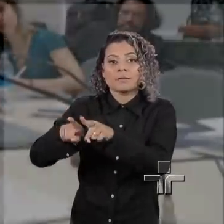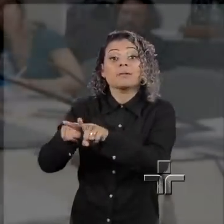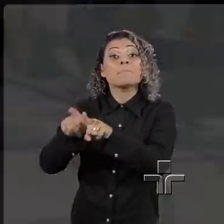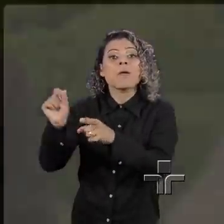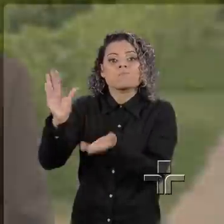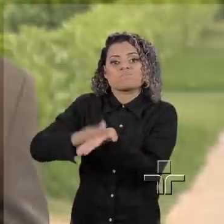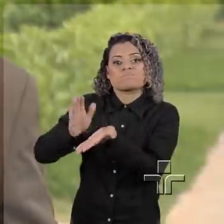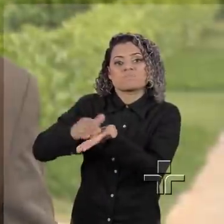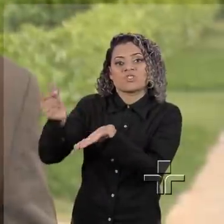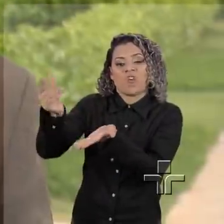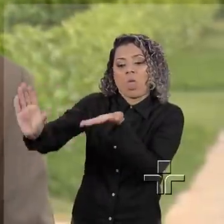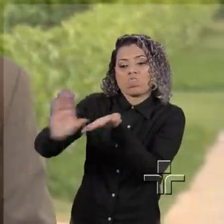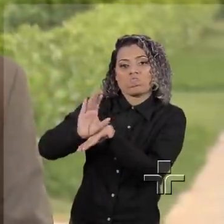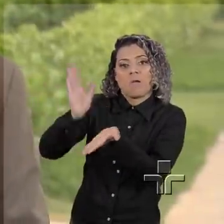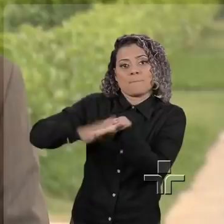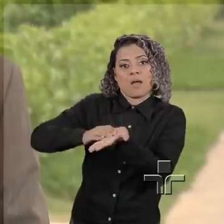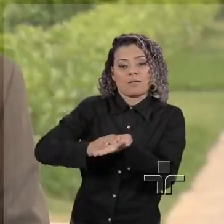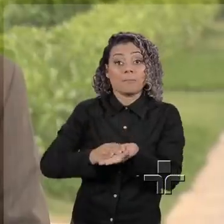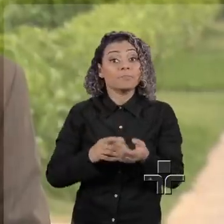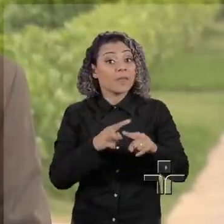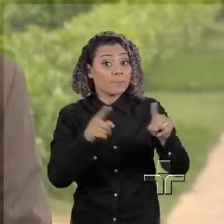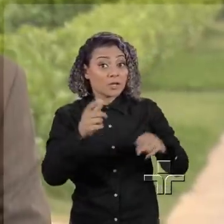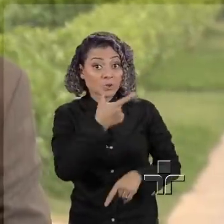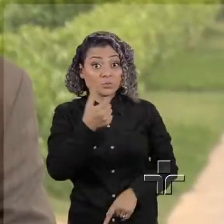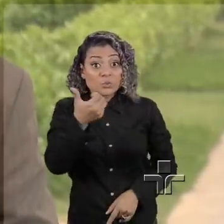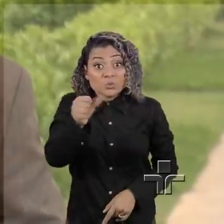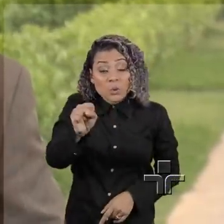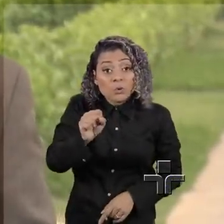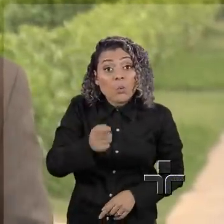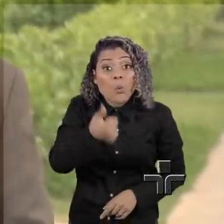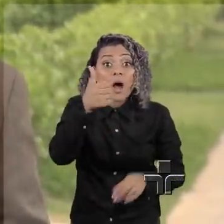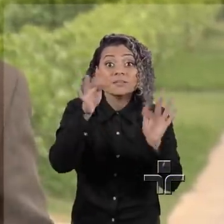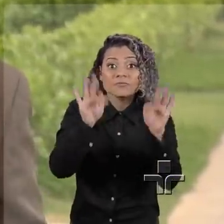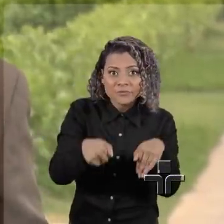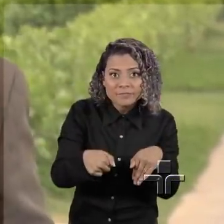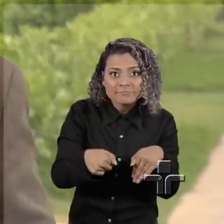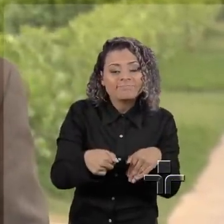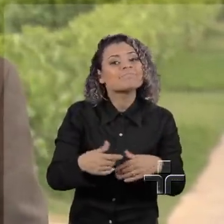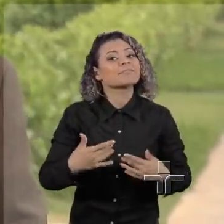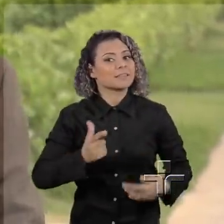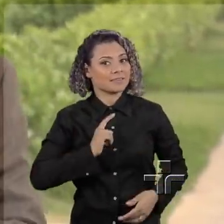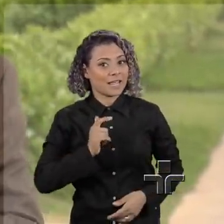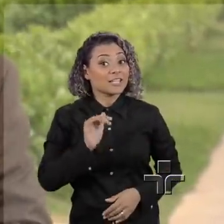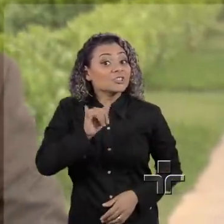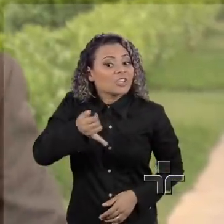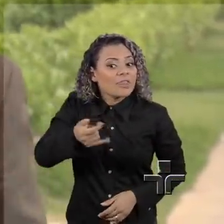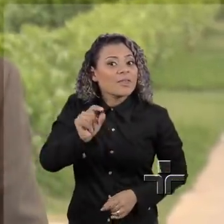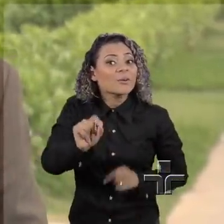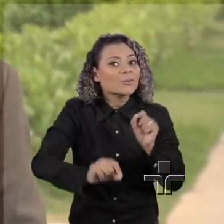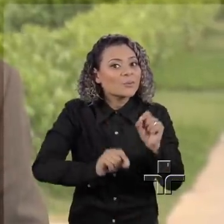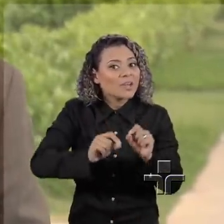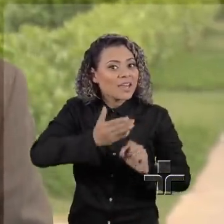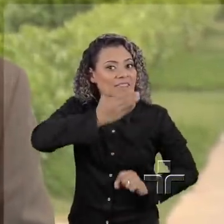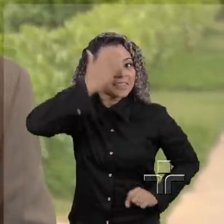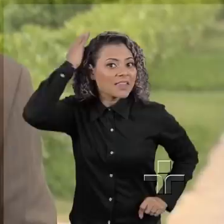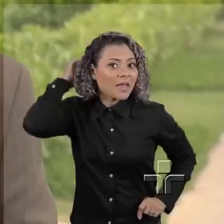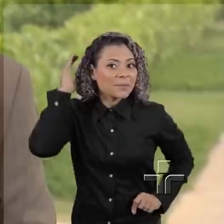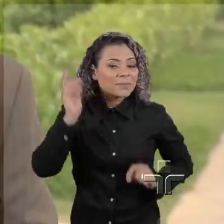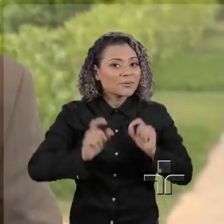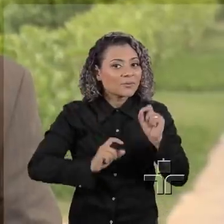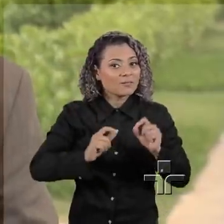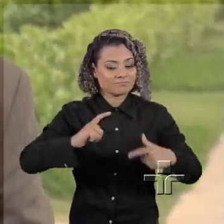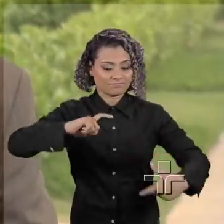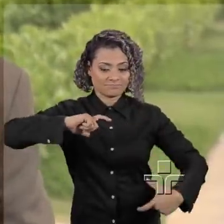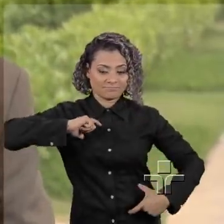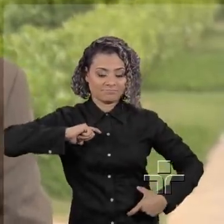propina. E com 2018 chegando ao fim, está próximo dia, agora em janeiro, em que o presidente Michel Temer vai passar a